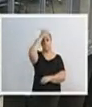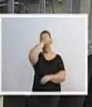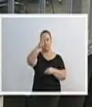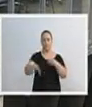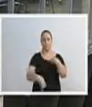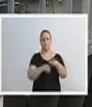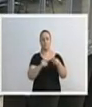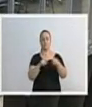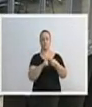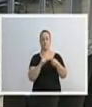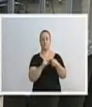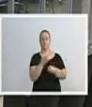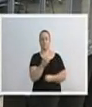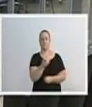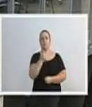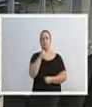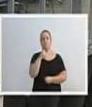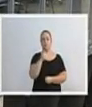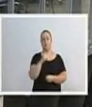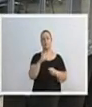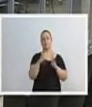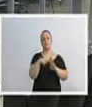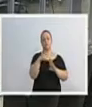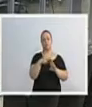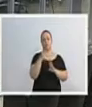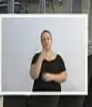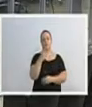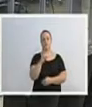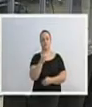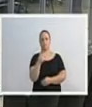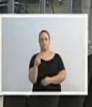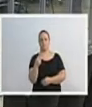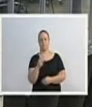da Resolução número 403.